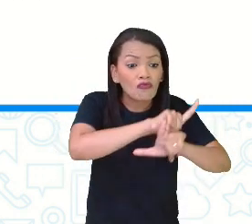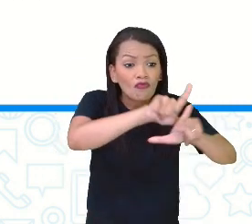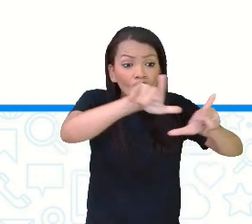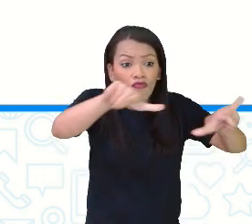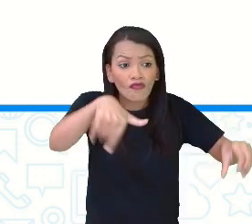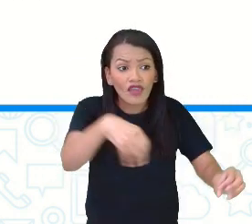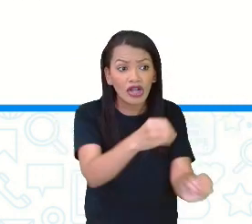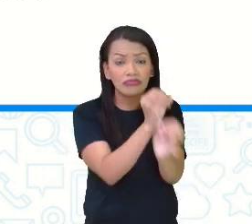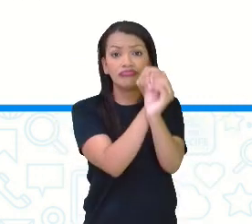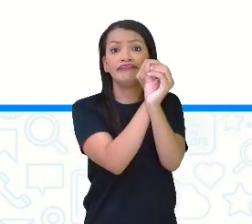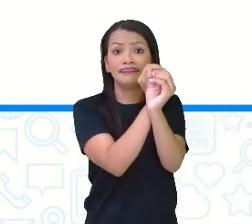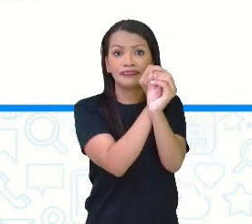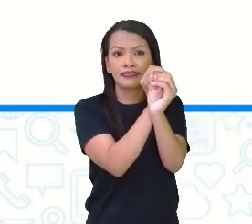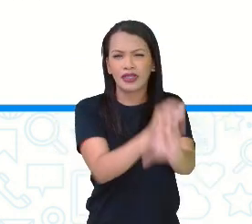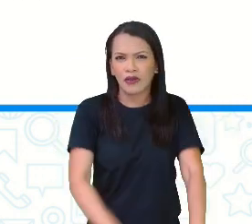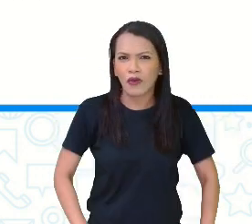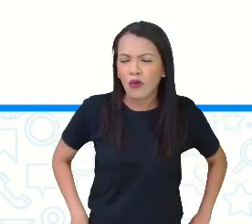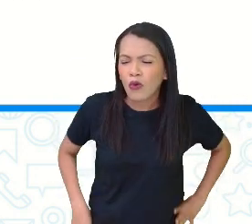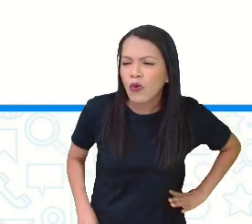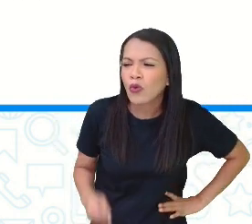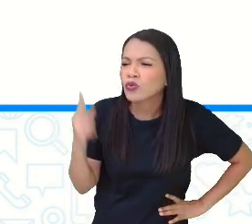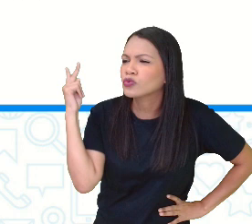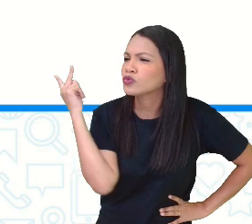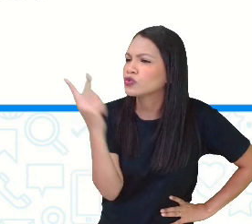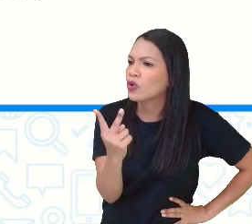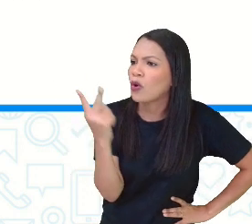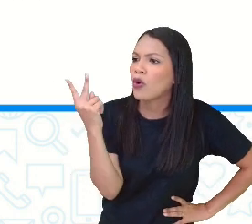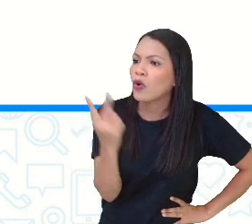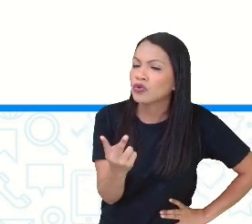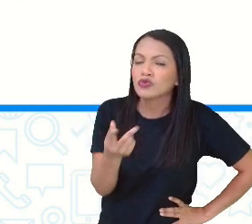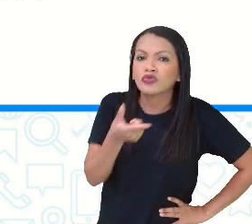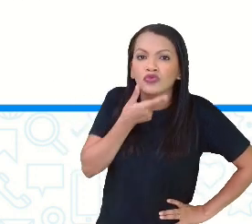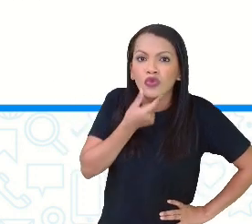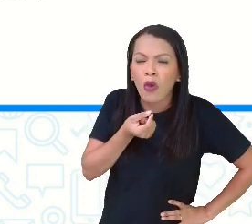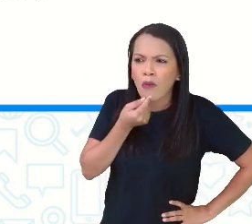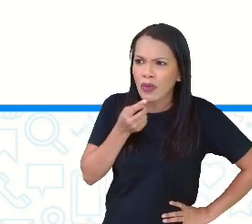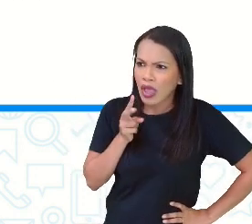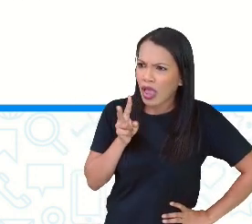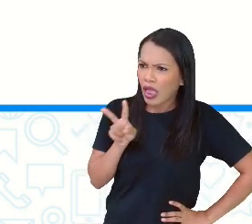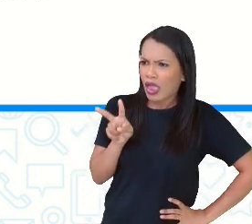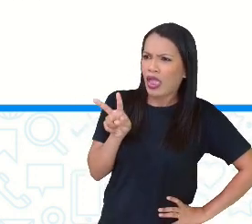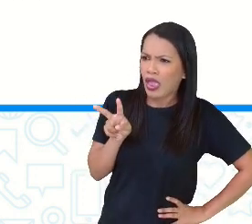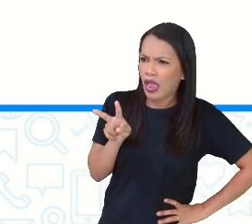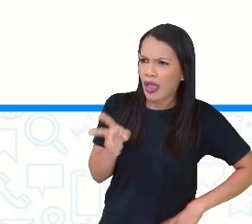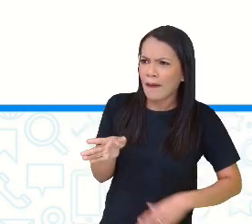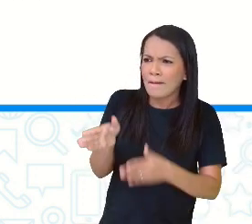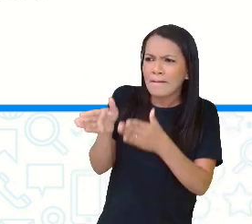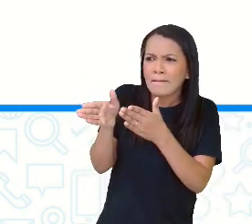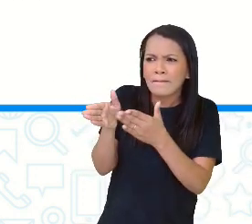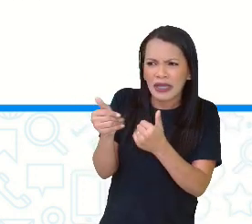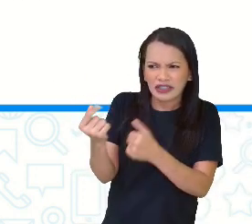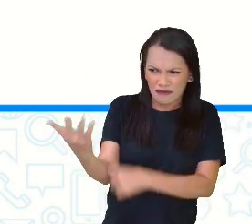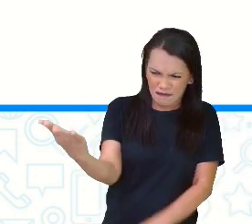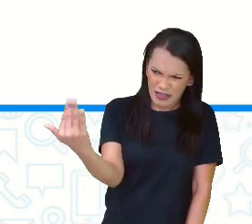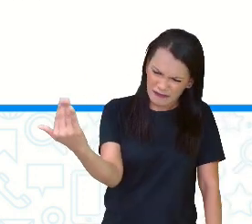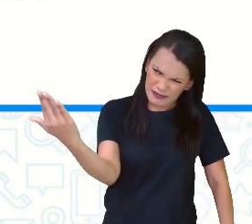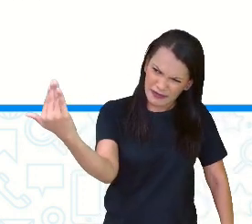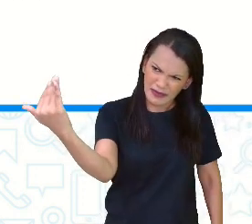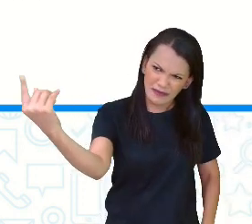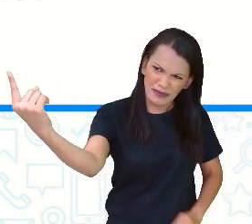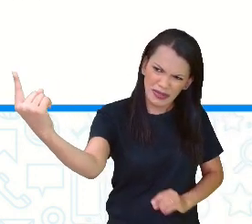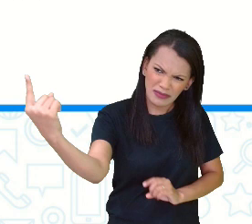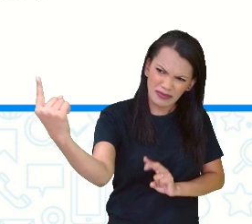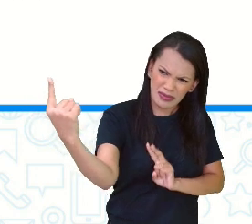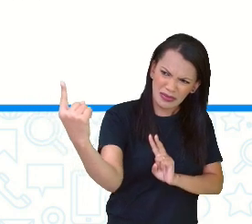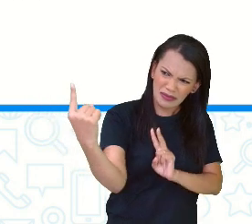dois vigaristas então, notando a expressão de espanto no rosto do velho, pedem-lhe que se aproxime e